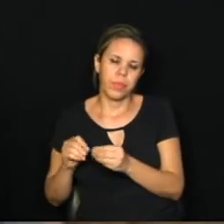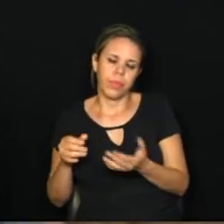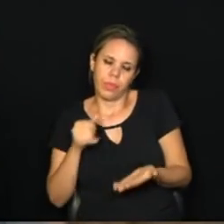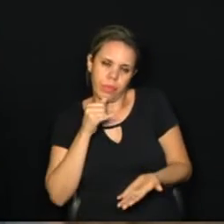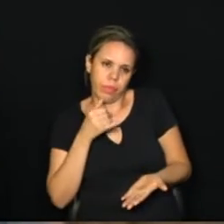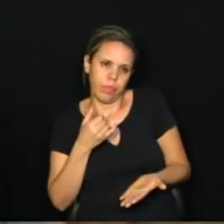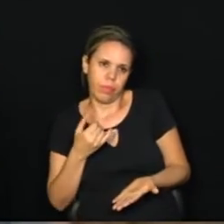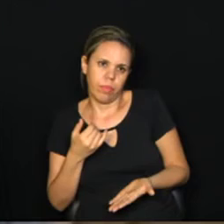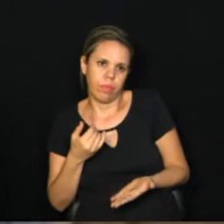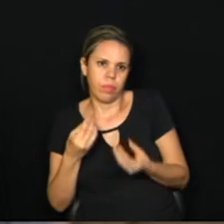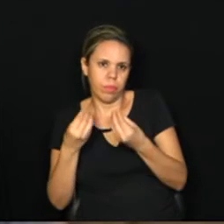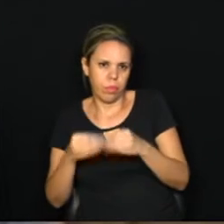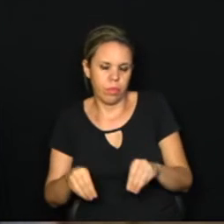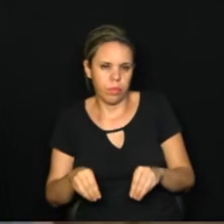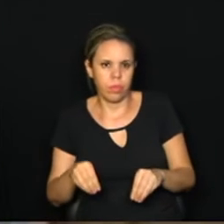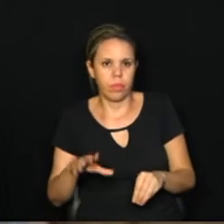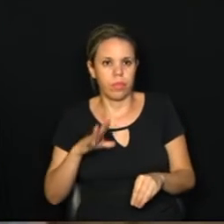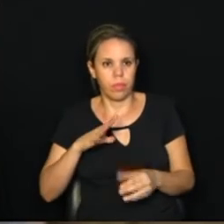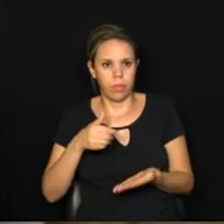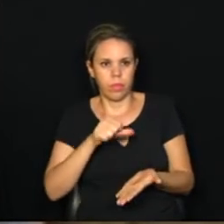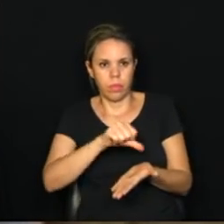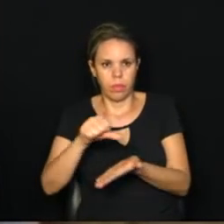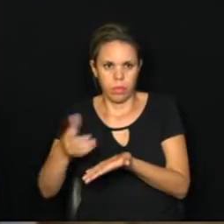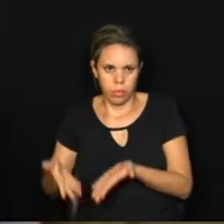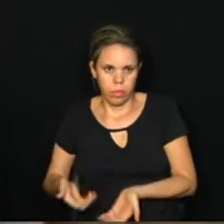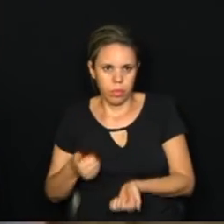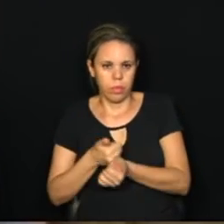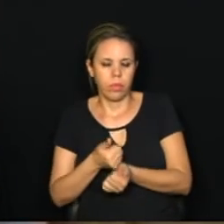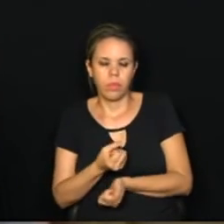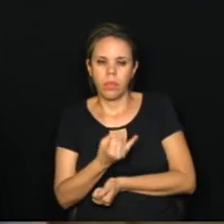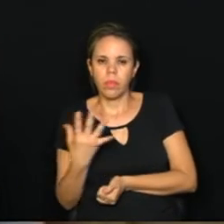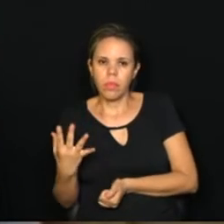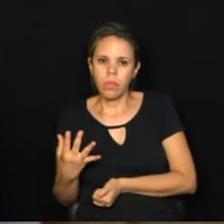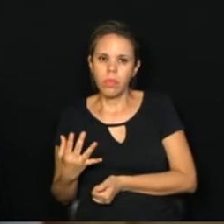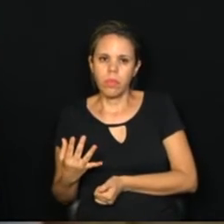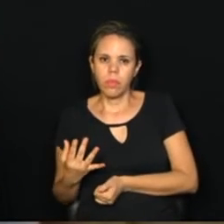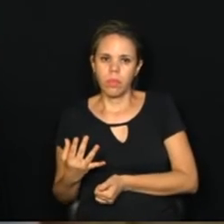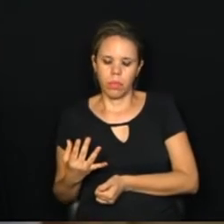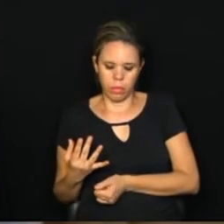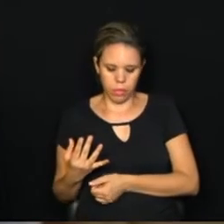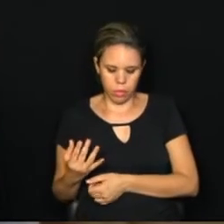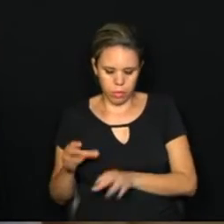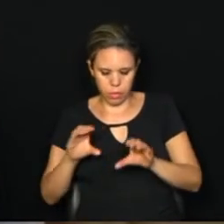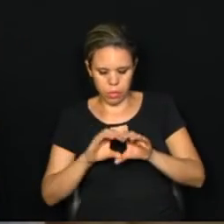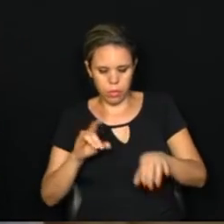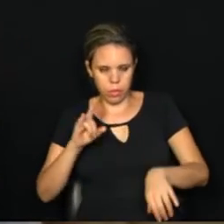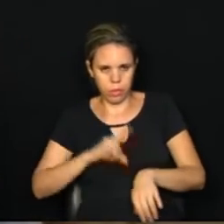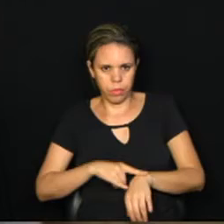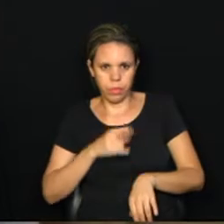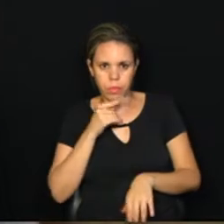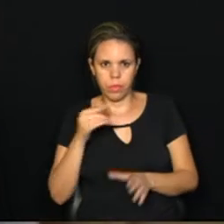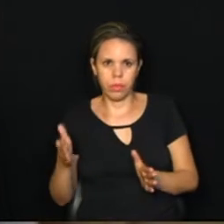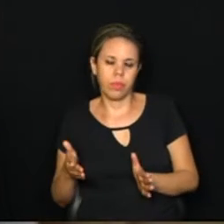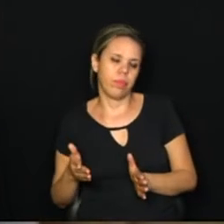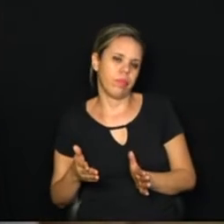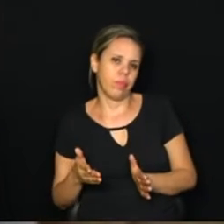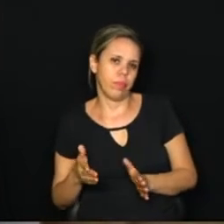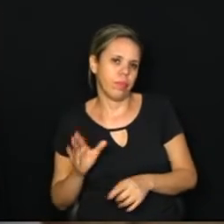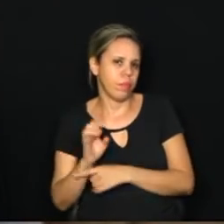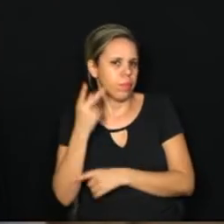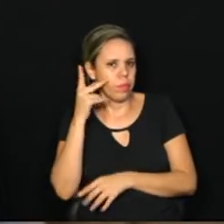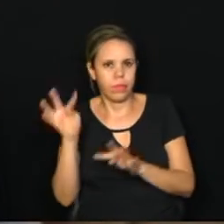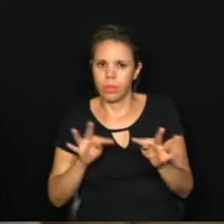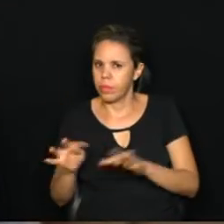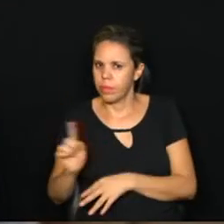com impacto aqui sobre a nossa região. Boa parte do esgoto produzido na Grande São Paulo não é